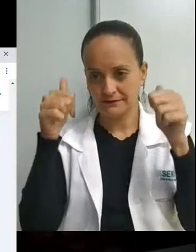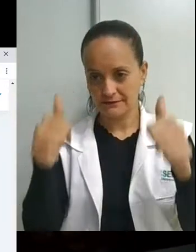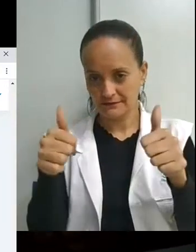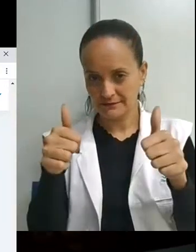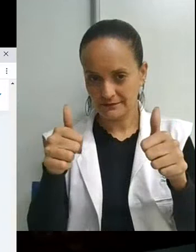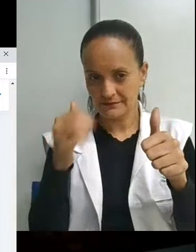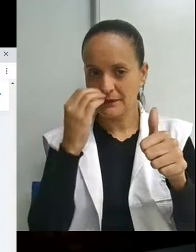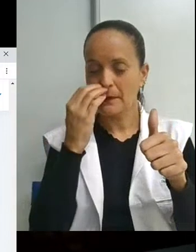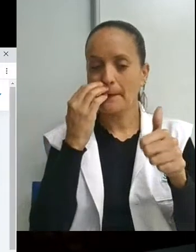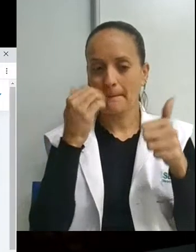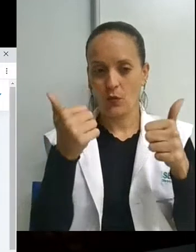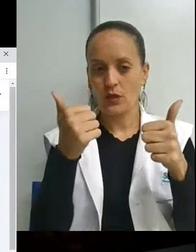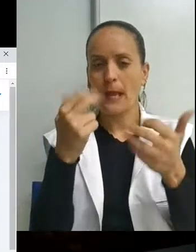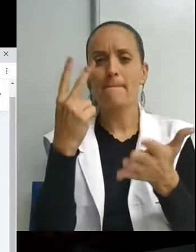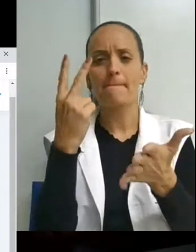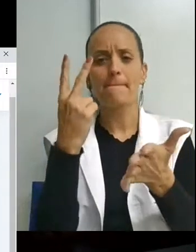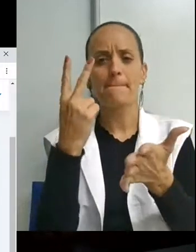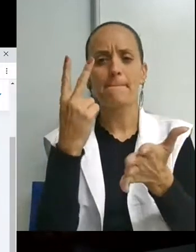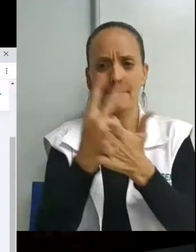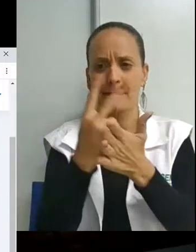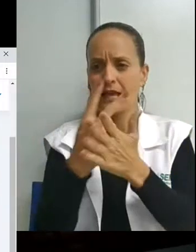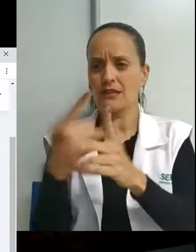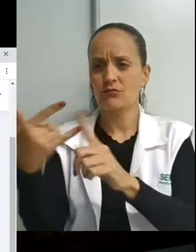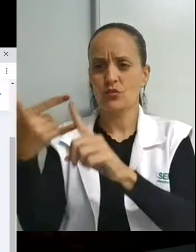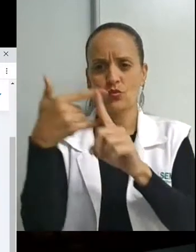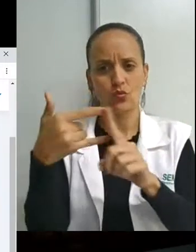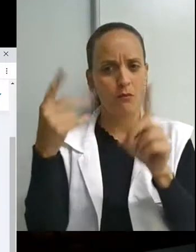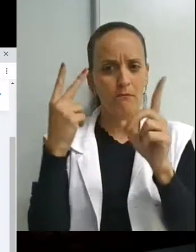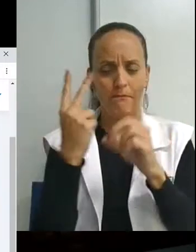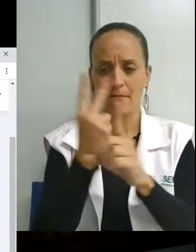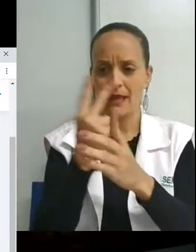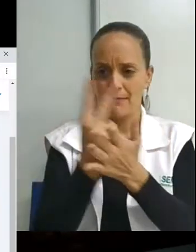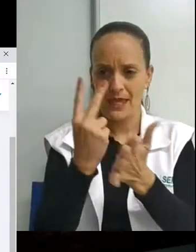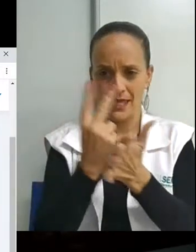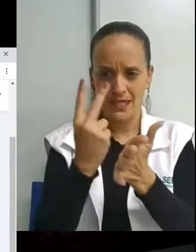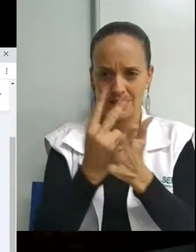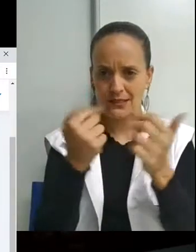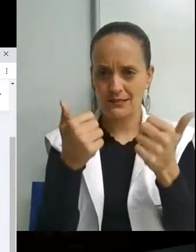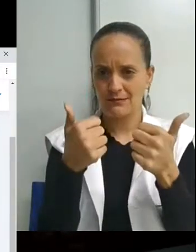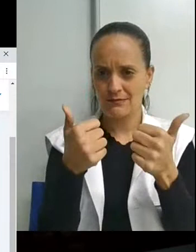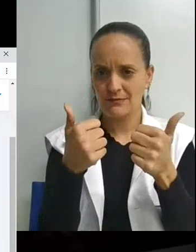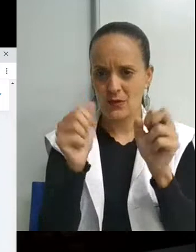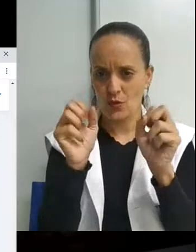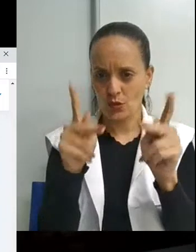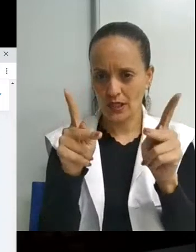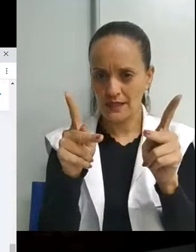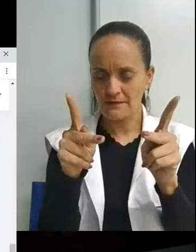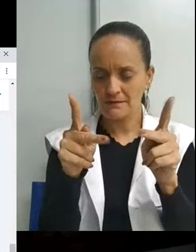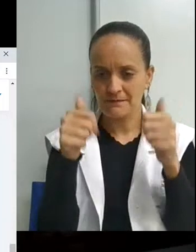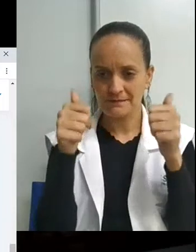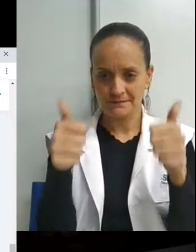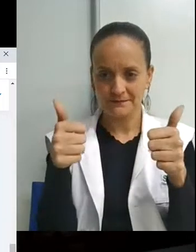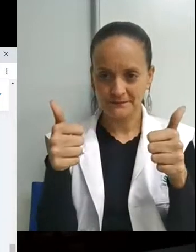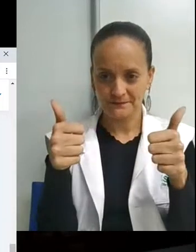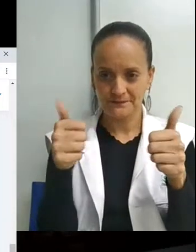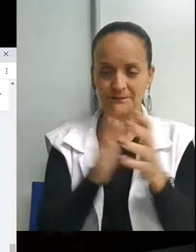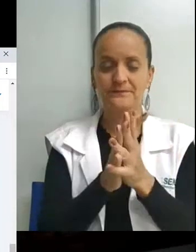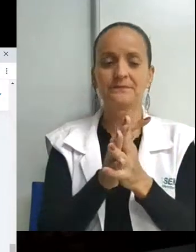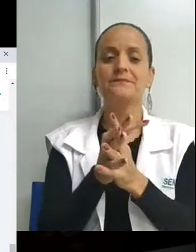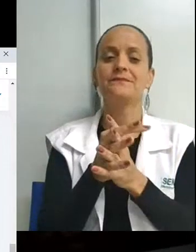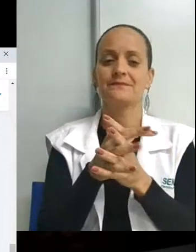usa para entrar aqui, né? Então, talvez se vocês tentarem acessar por aqui, vai cair no mesmo lugar, certo? Então, sistemas de